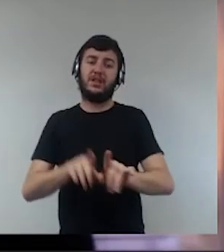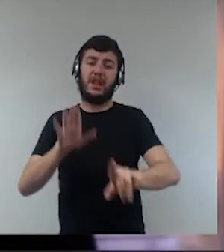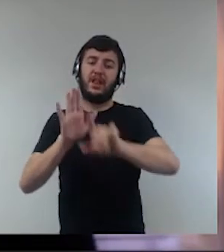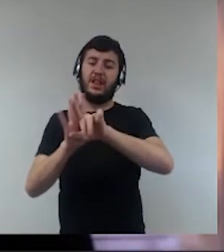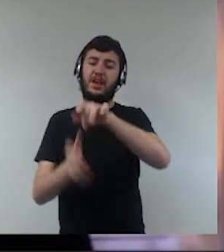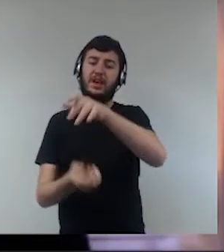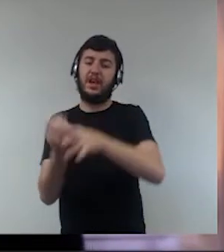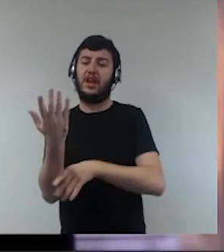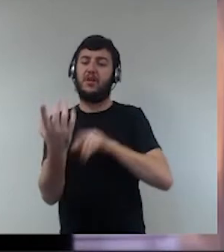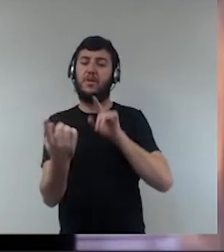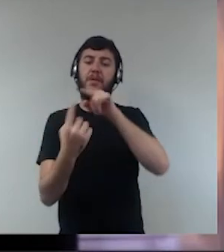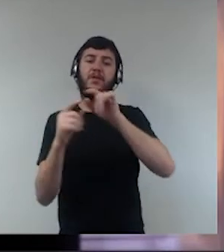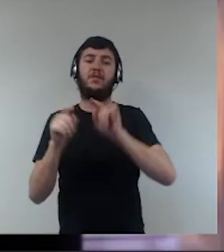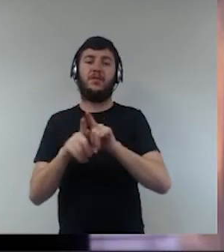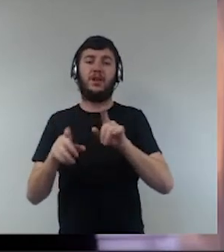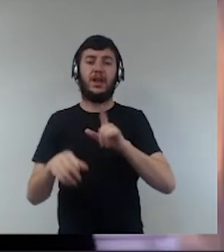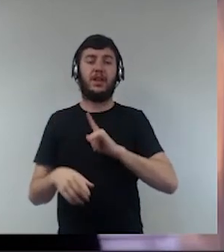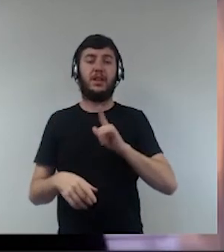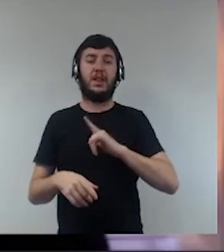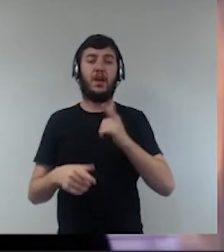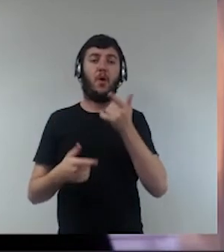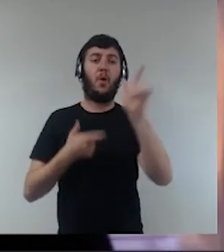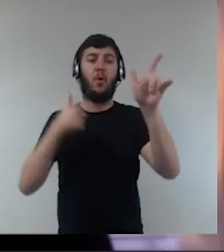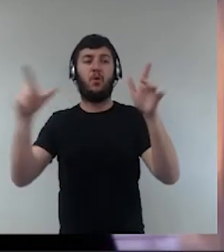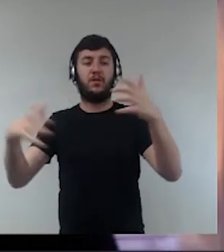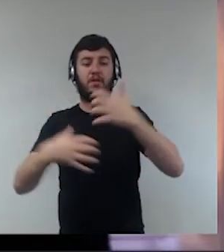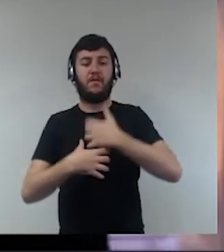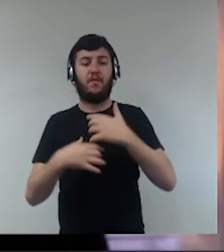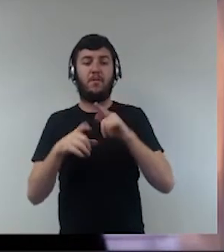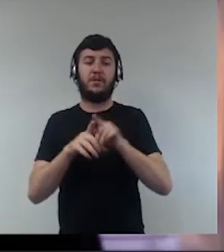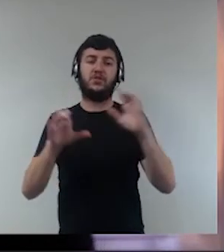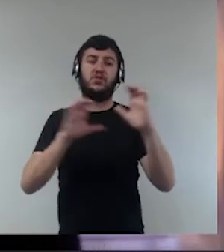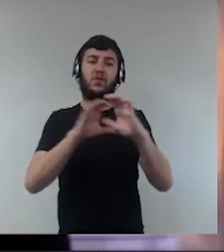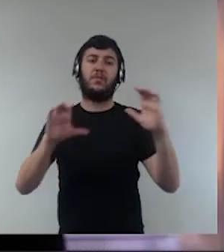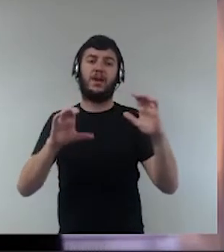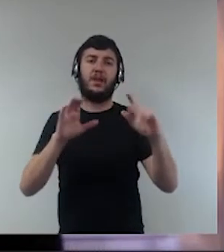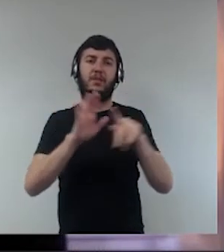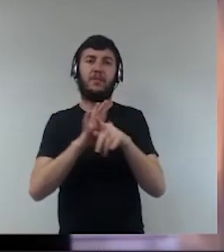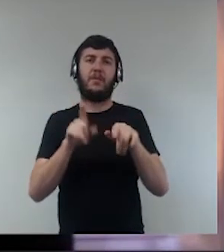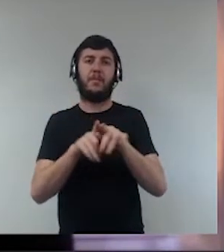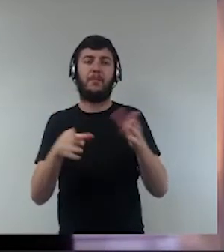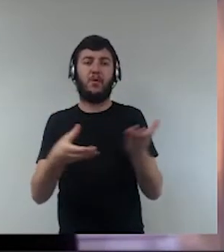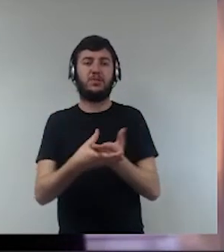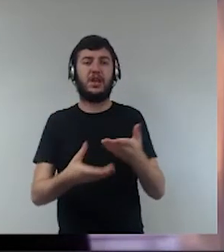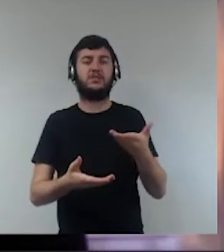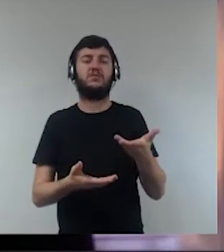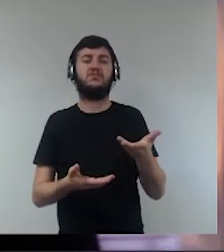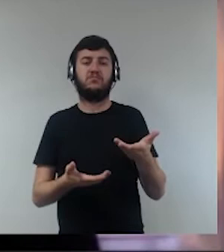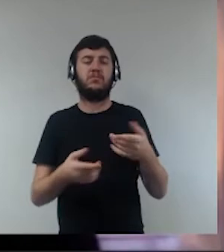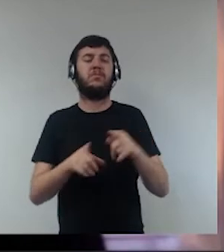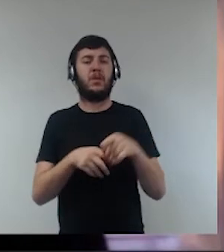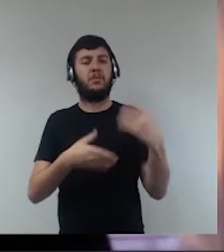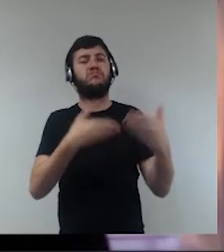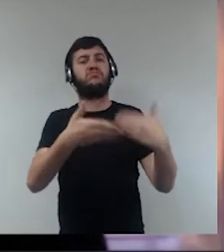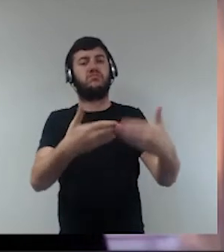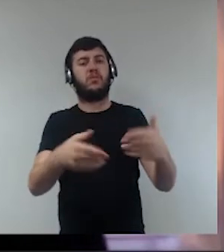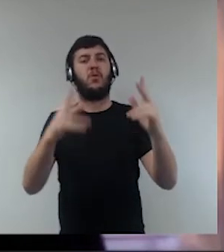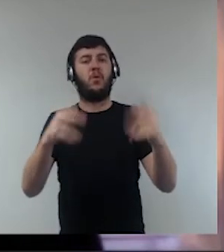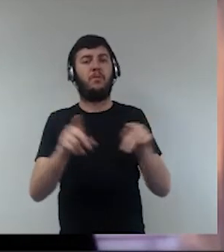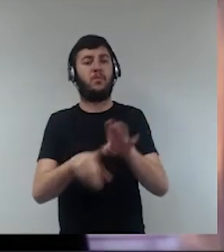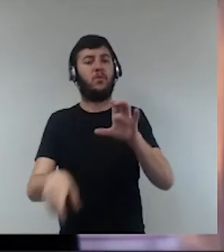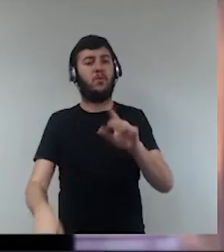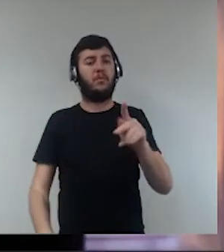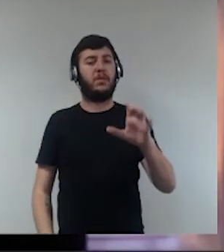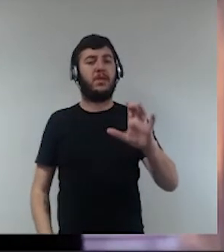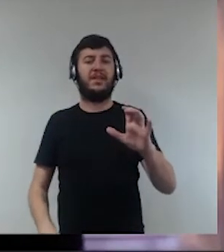outras formas de comunicação processual, além daquelas formas previstas no Código de Processo Civil de